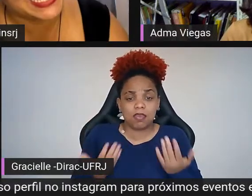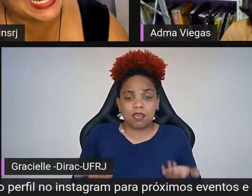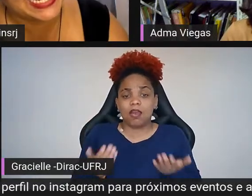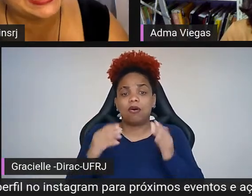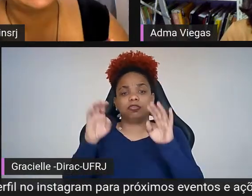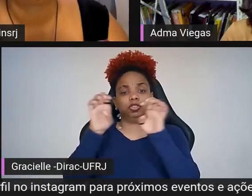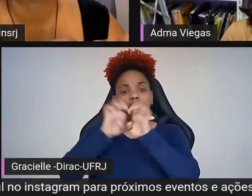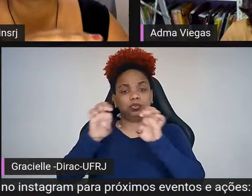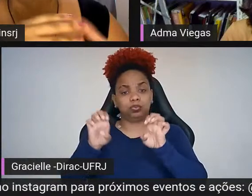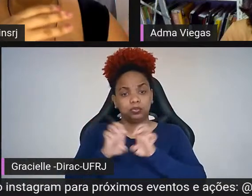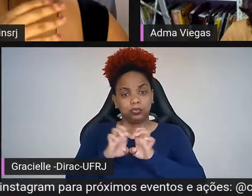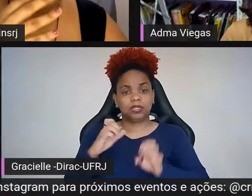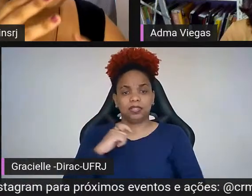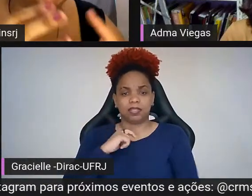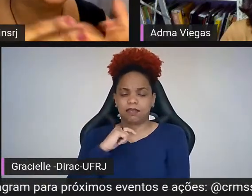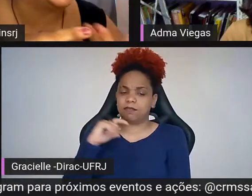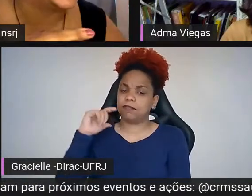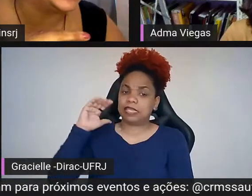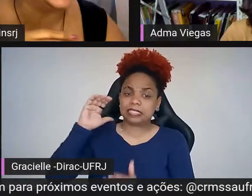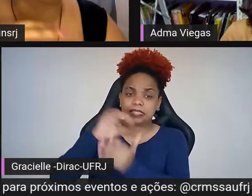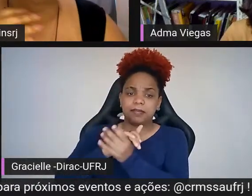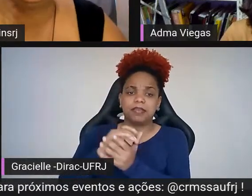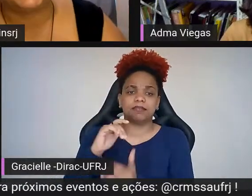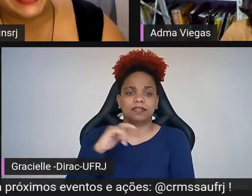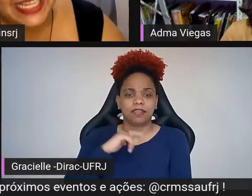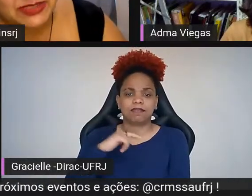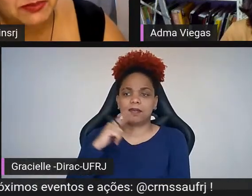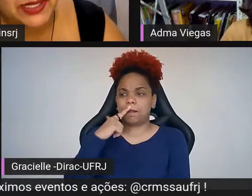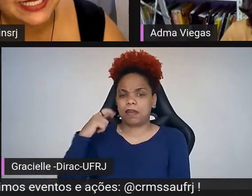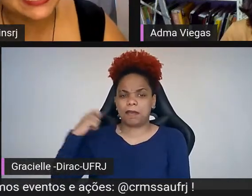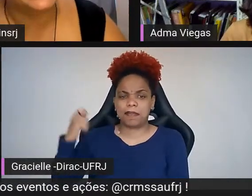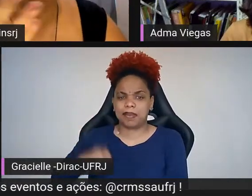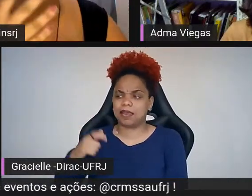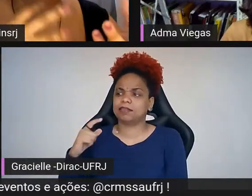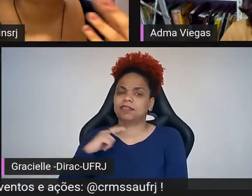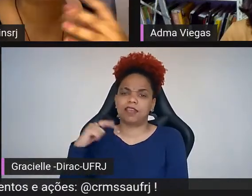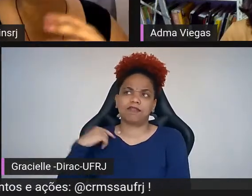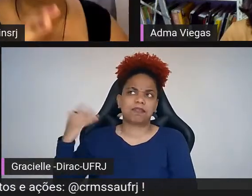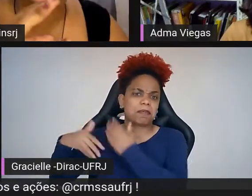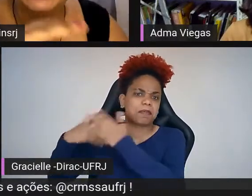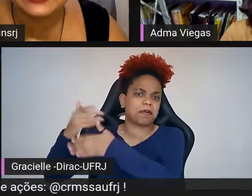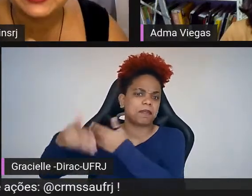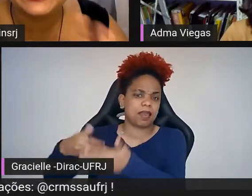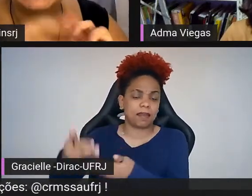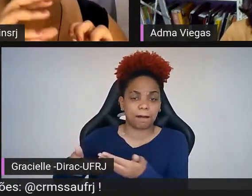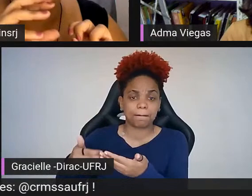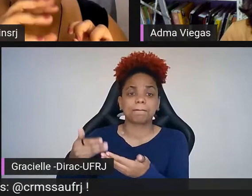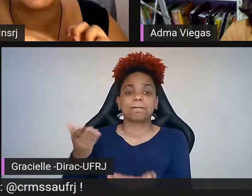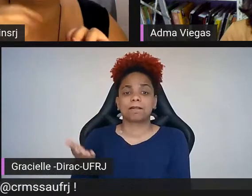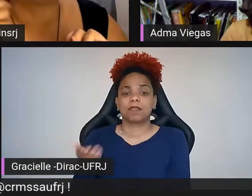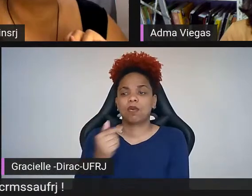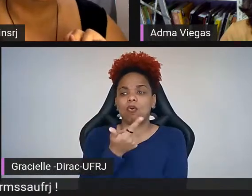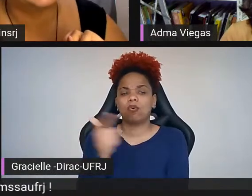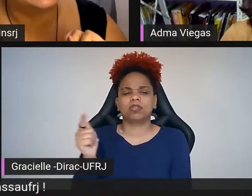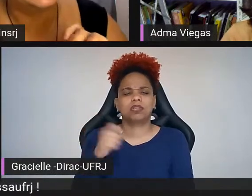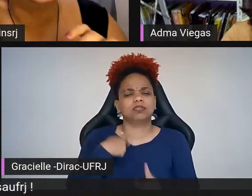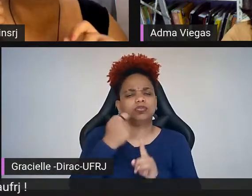casamento segue, que não a do patriarcado, do liberalismo, por exemplo, e que as outras lutas não seguem, por